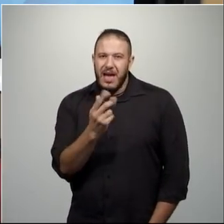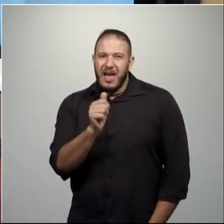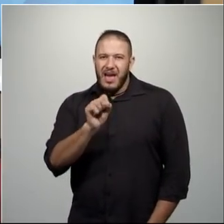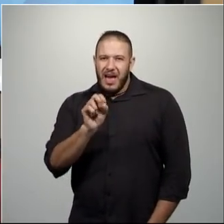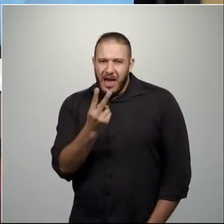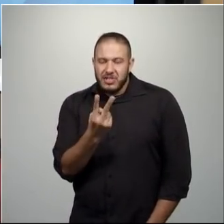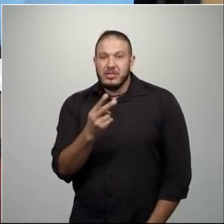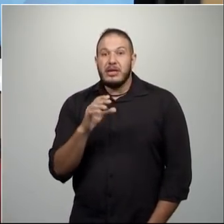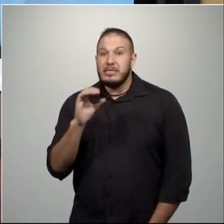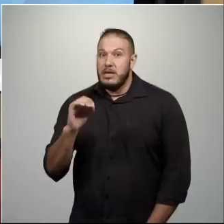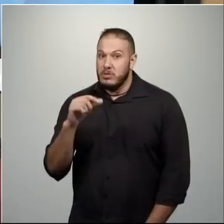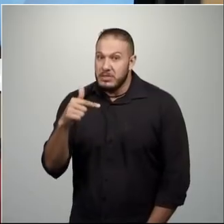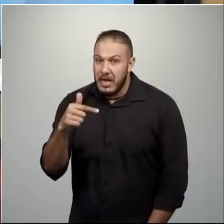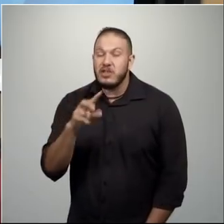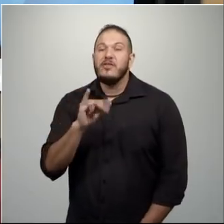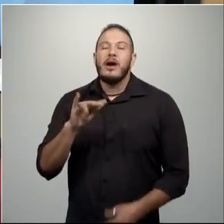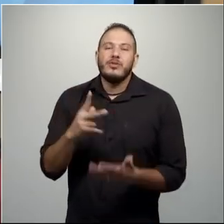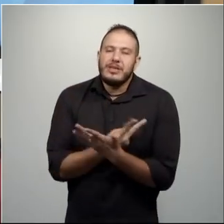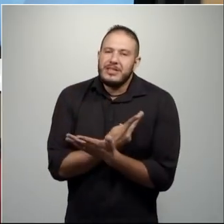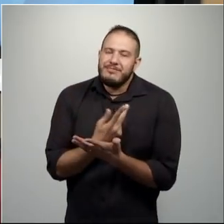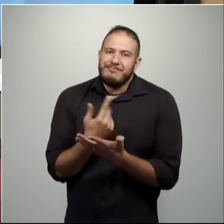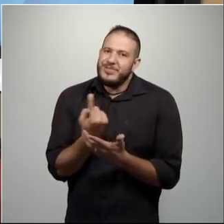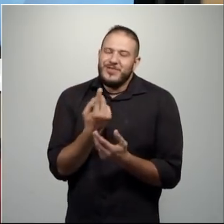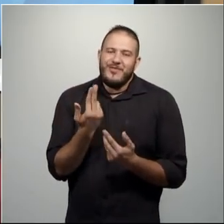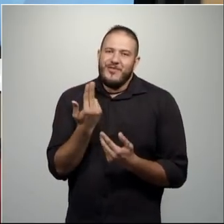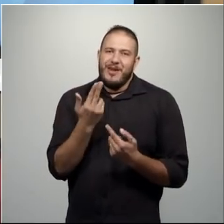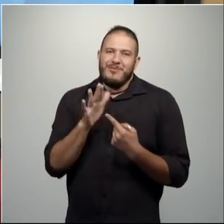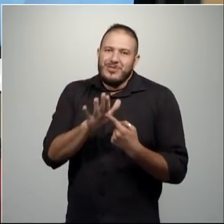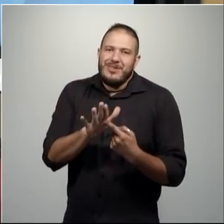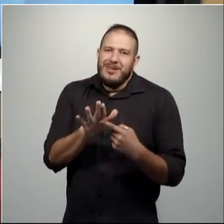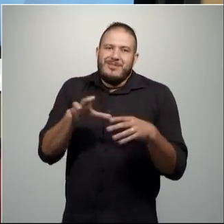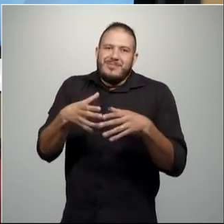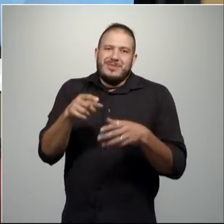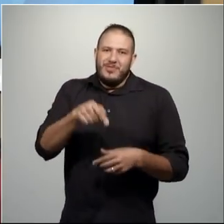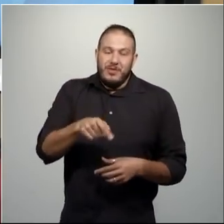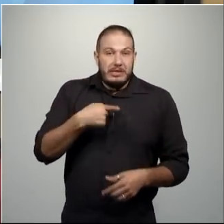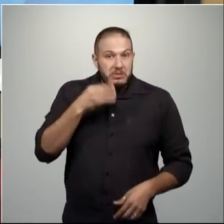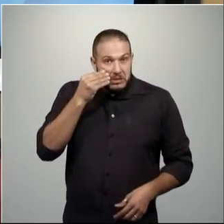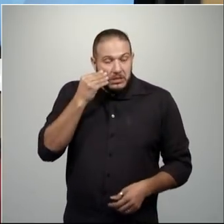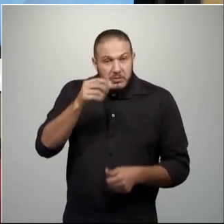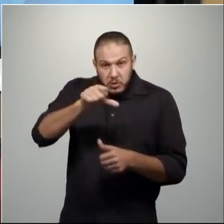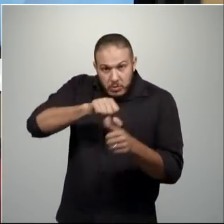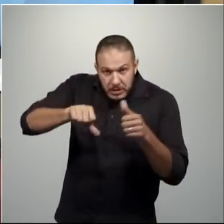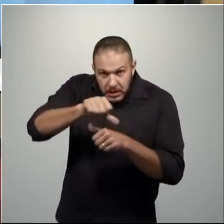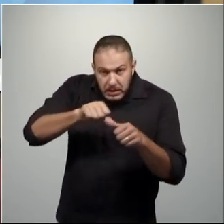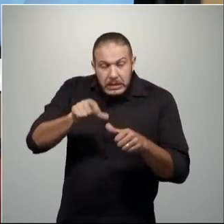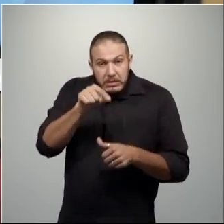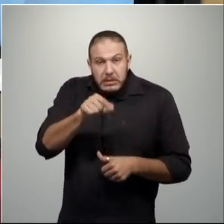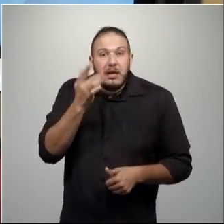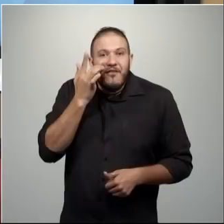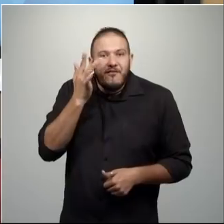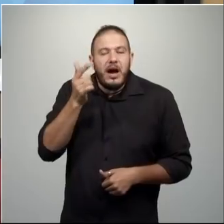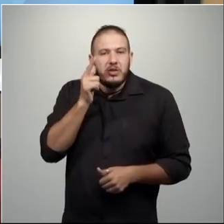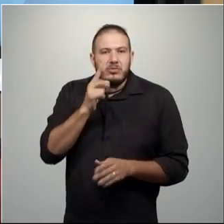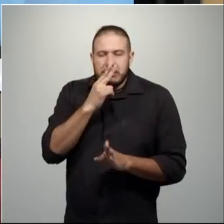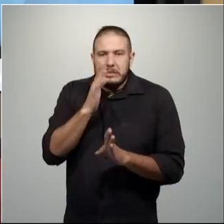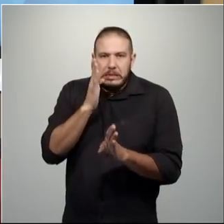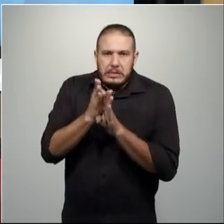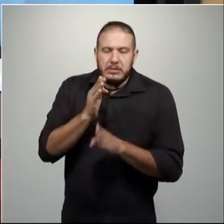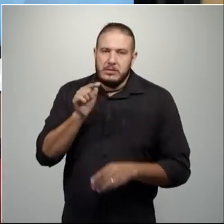é que não vai apontar a esse bloco então tentativa de alteração são facilmente detalhes